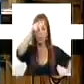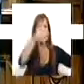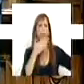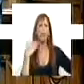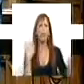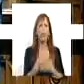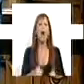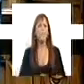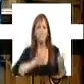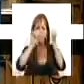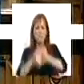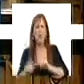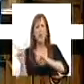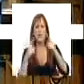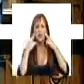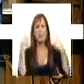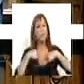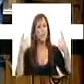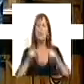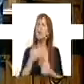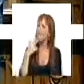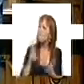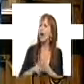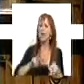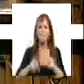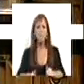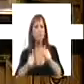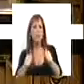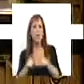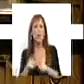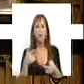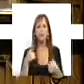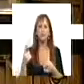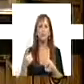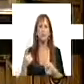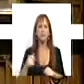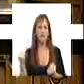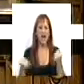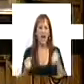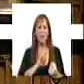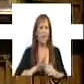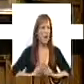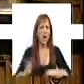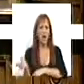que seja capaz de transformar o transporte público numa verdadeira alternativa à utilização da